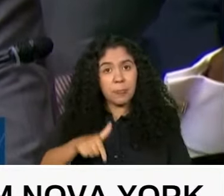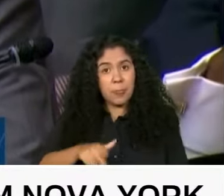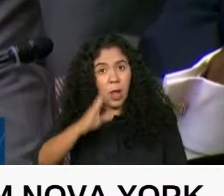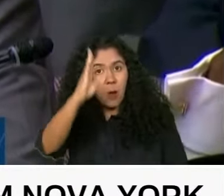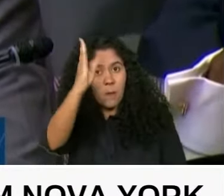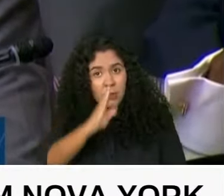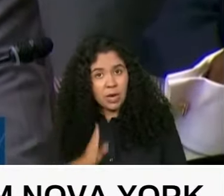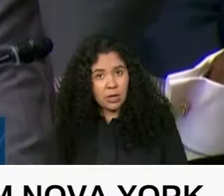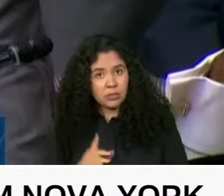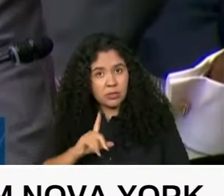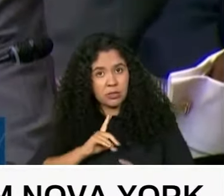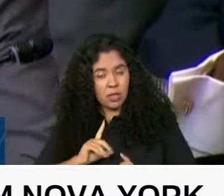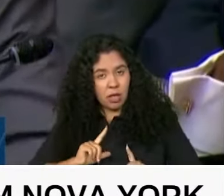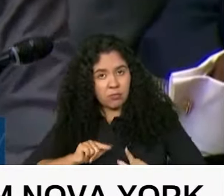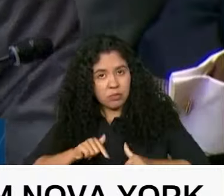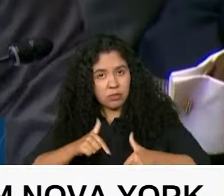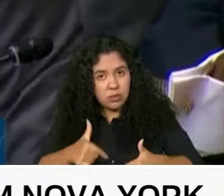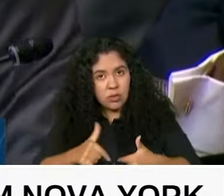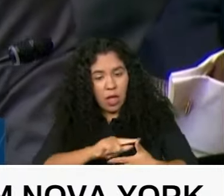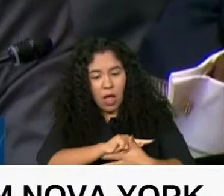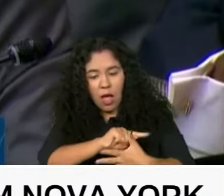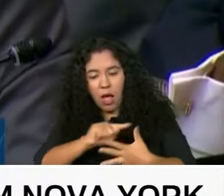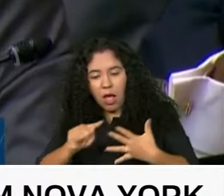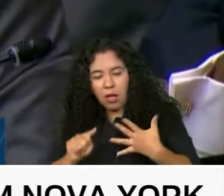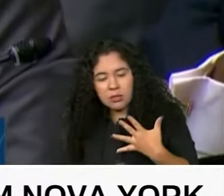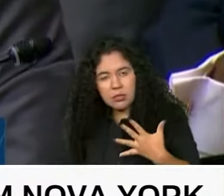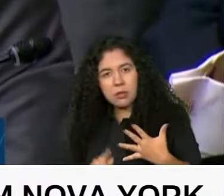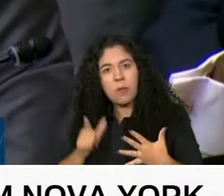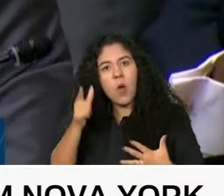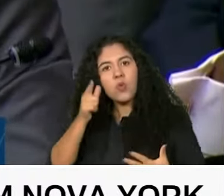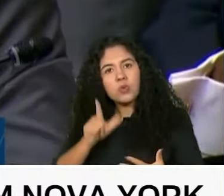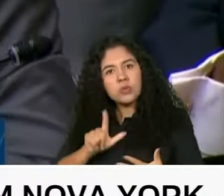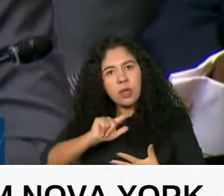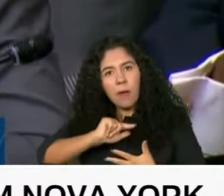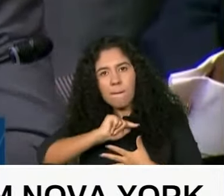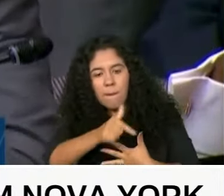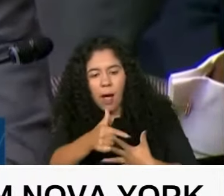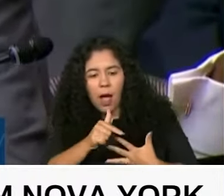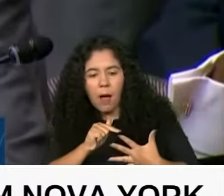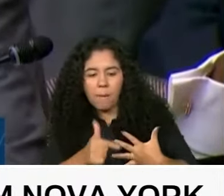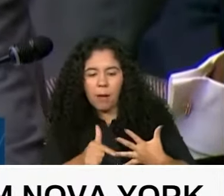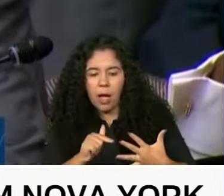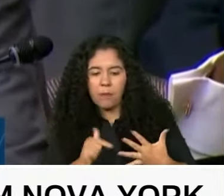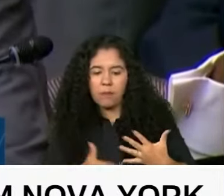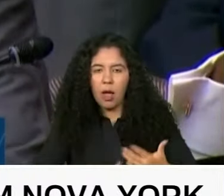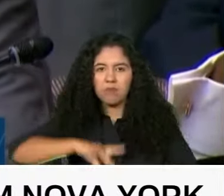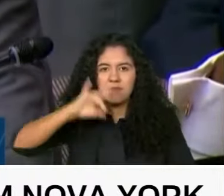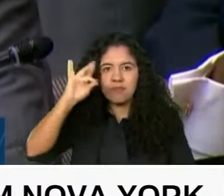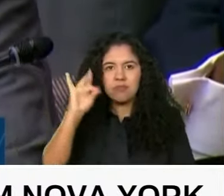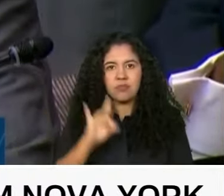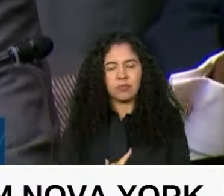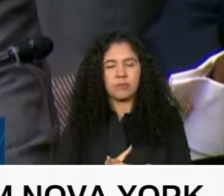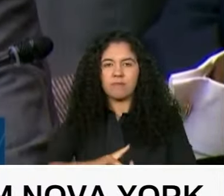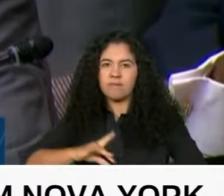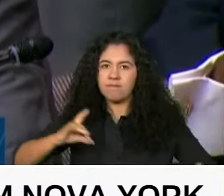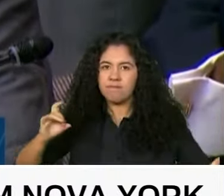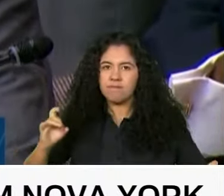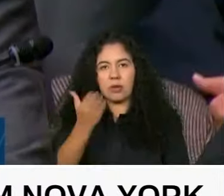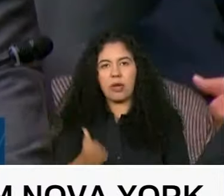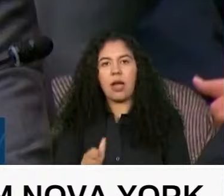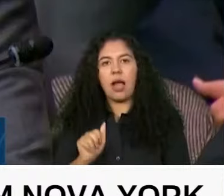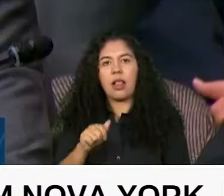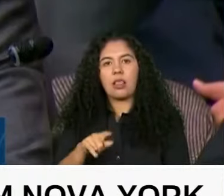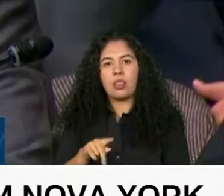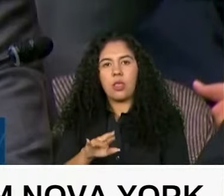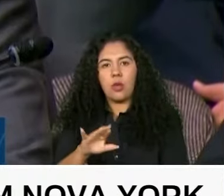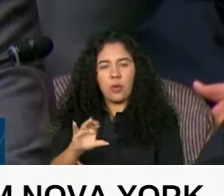com agências internacionais de classificação de de risco ao lado do Haddad o Lula esteve com três empresas durante a passagem dele por